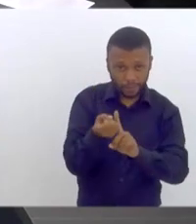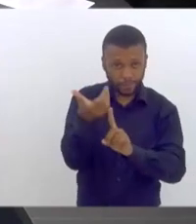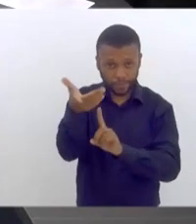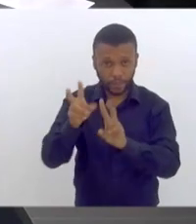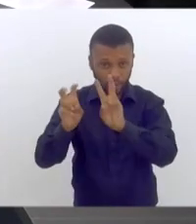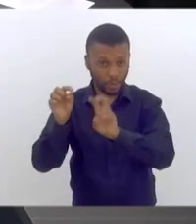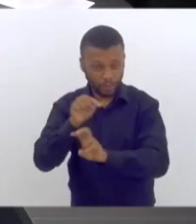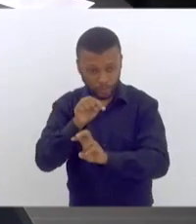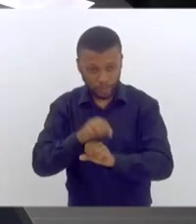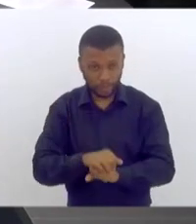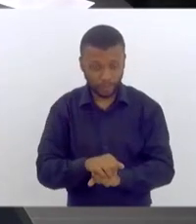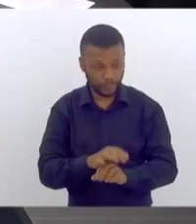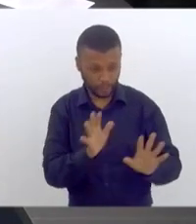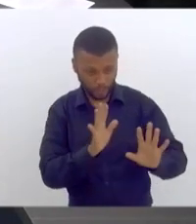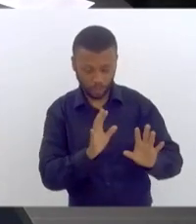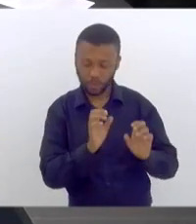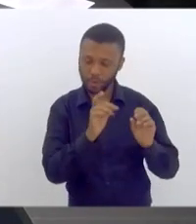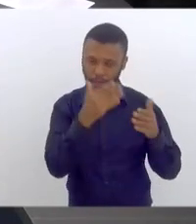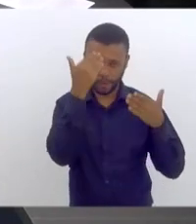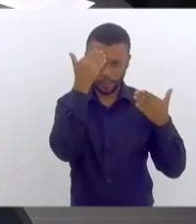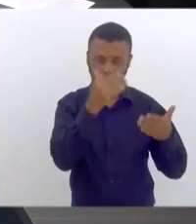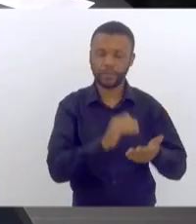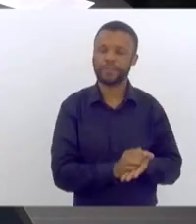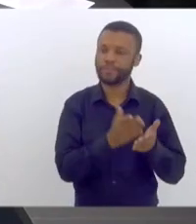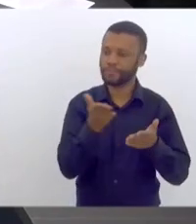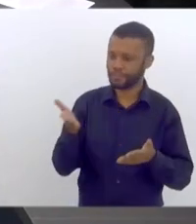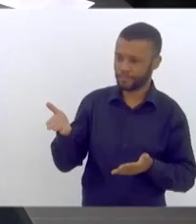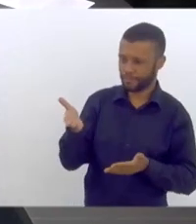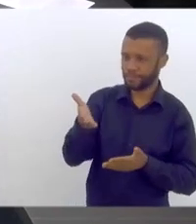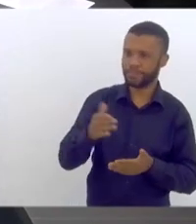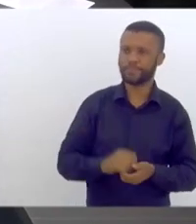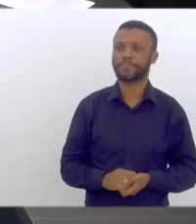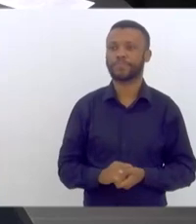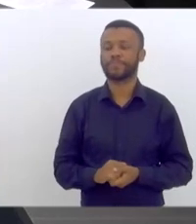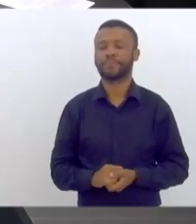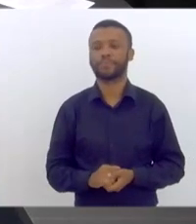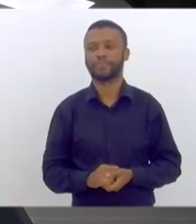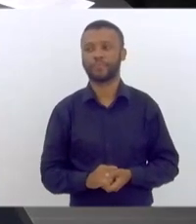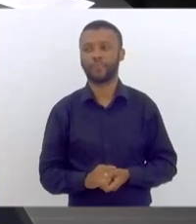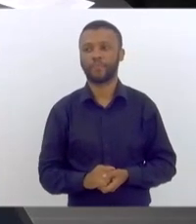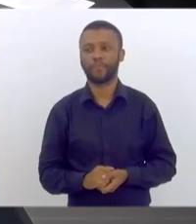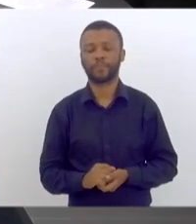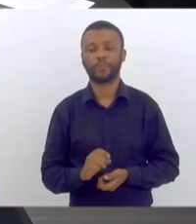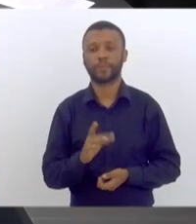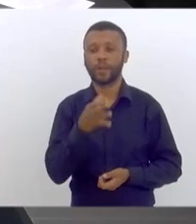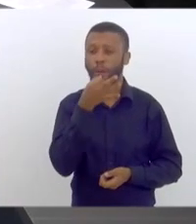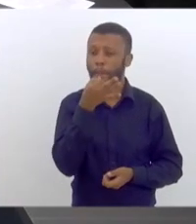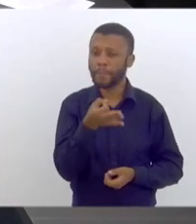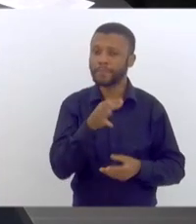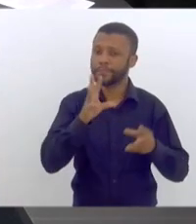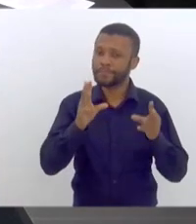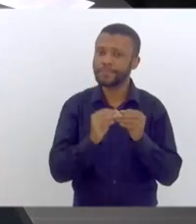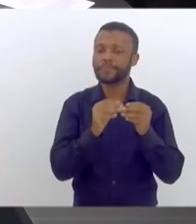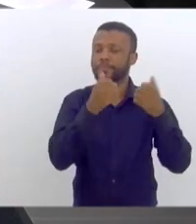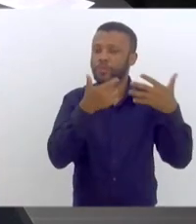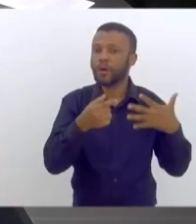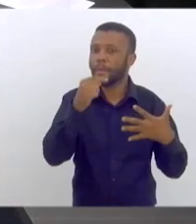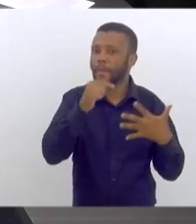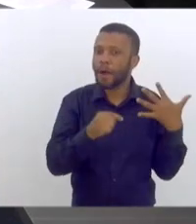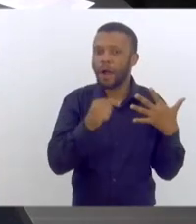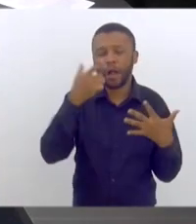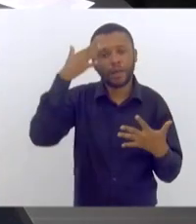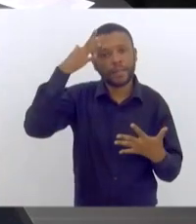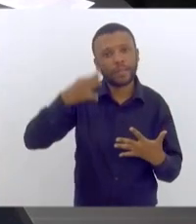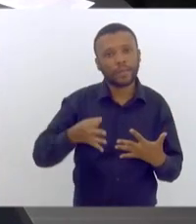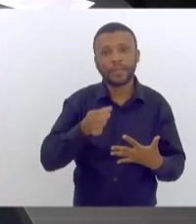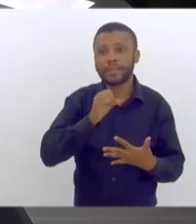Não muito obrigado por favor Doutora é só só para mim continuar aqui eu entender se